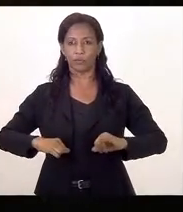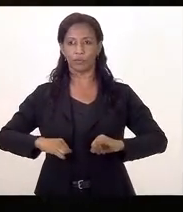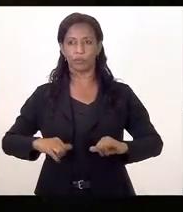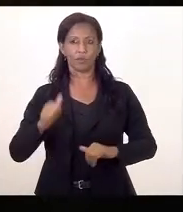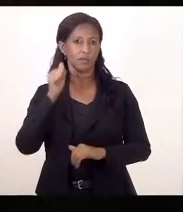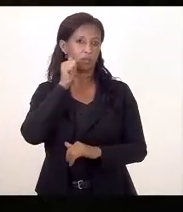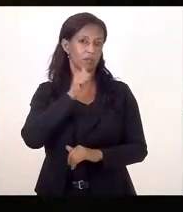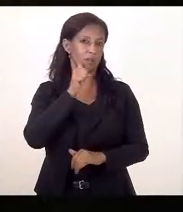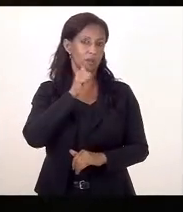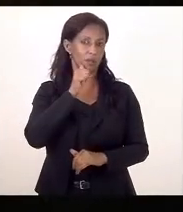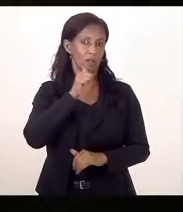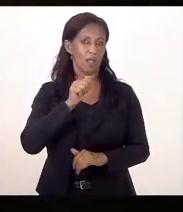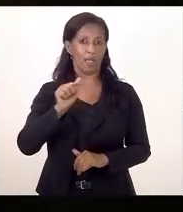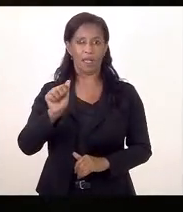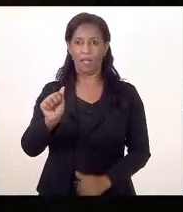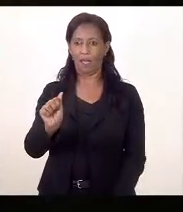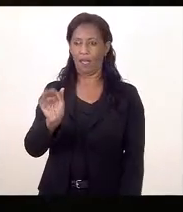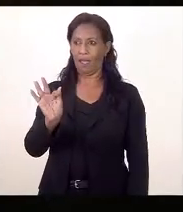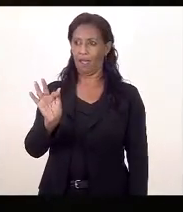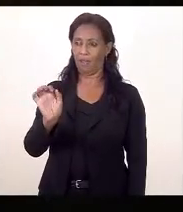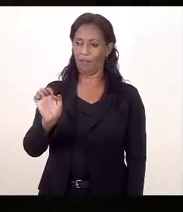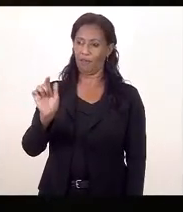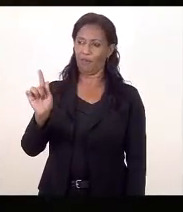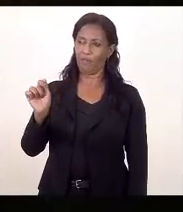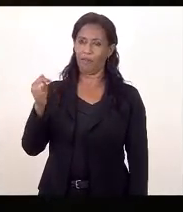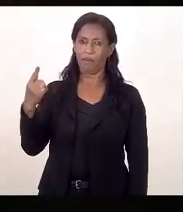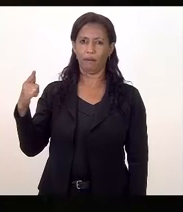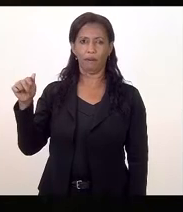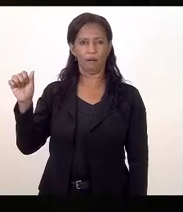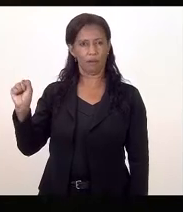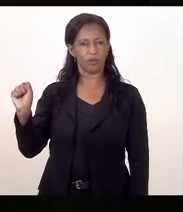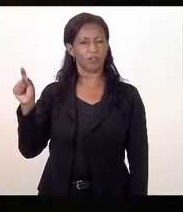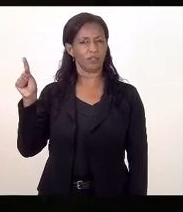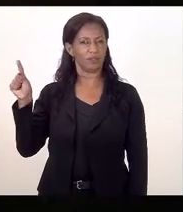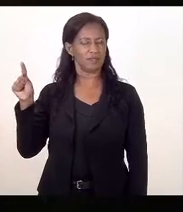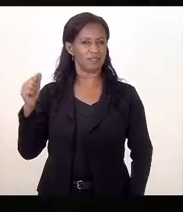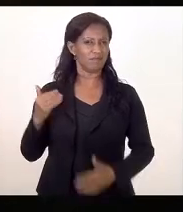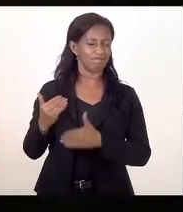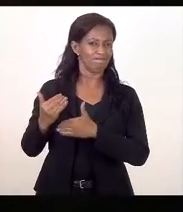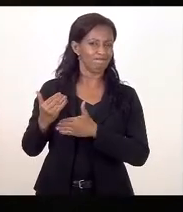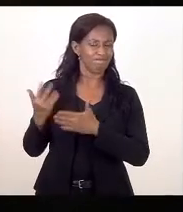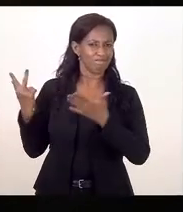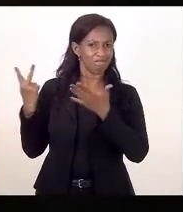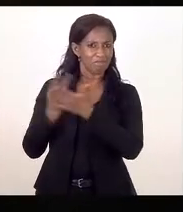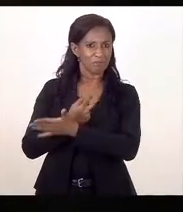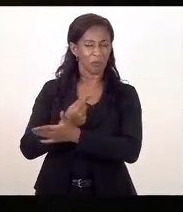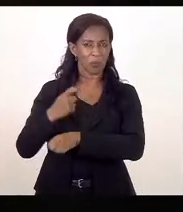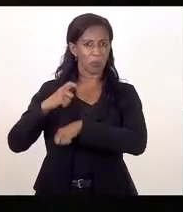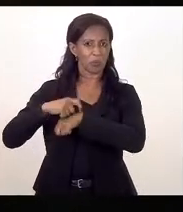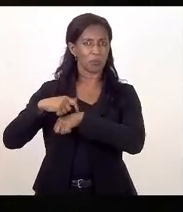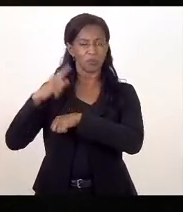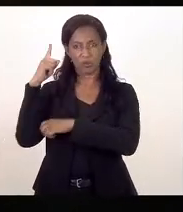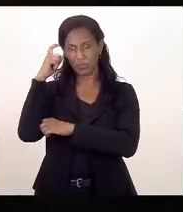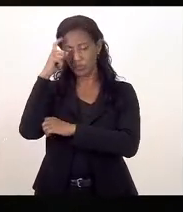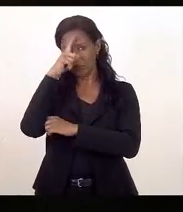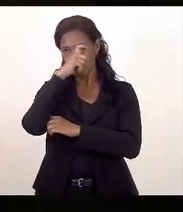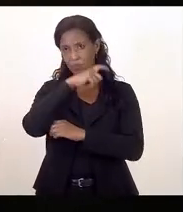mulheres afegãs que estão passando por situações difíceis